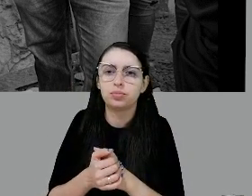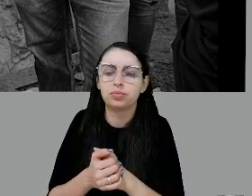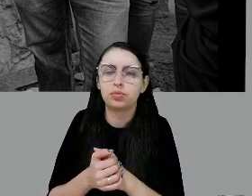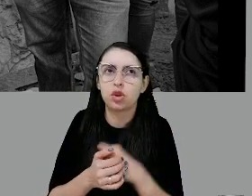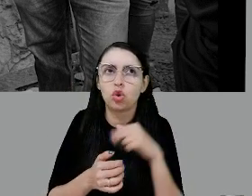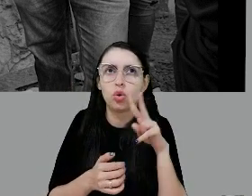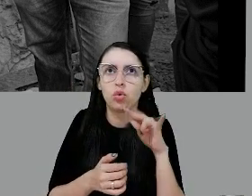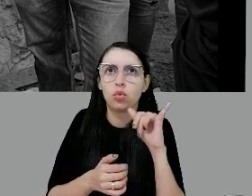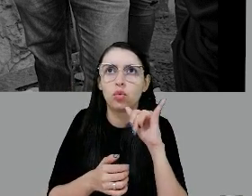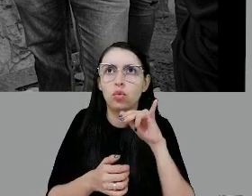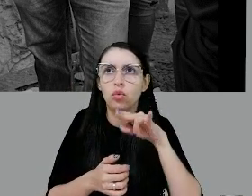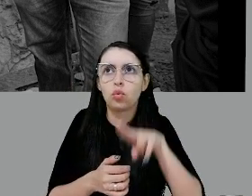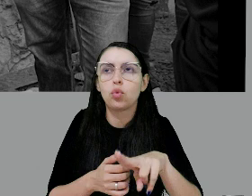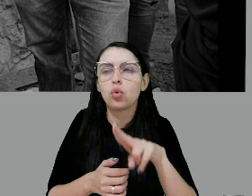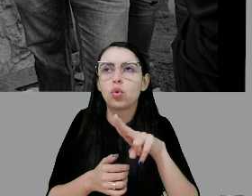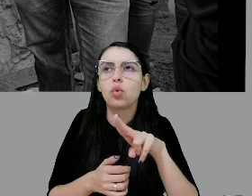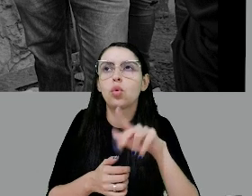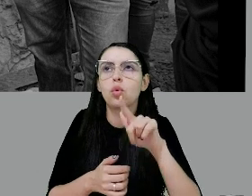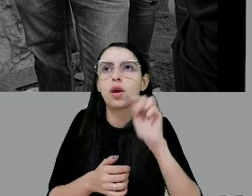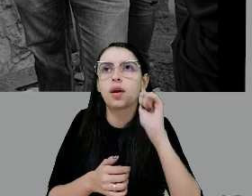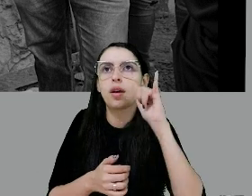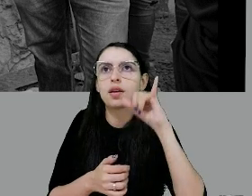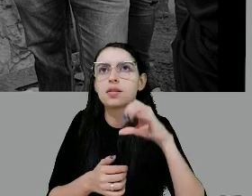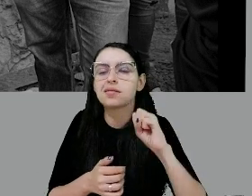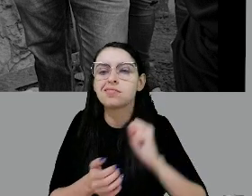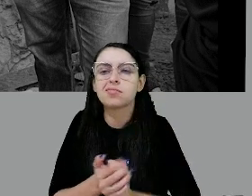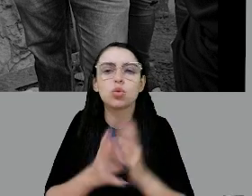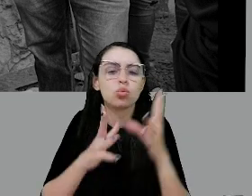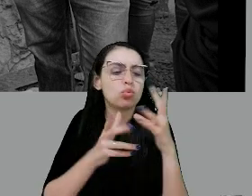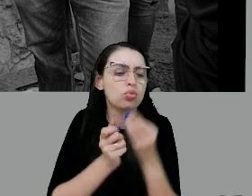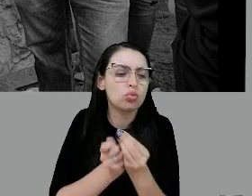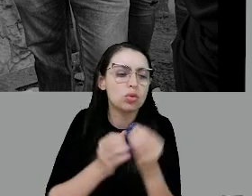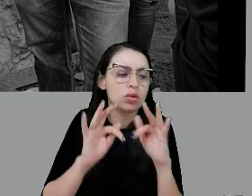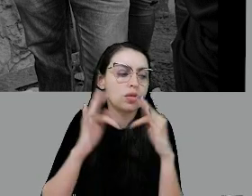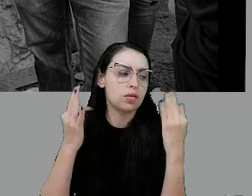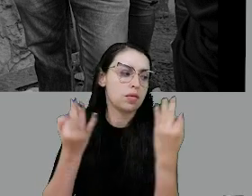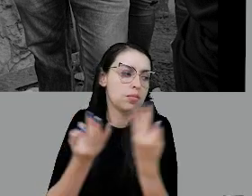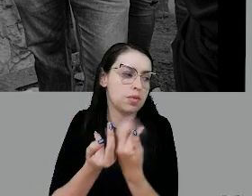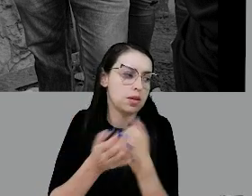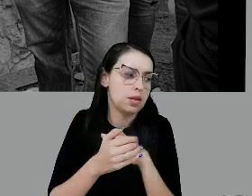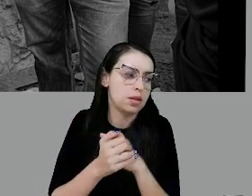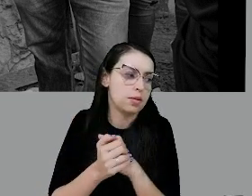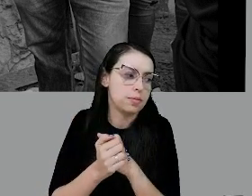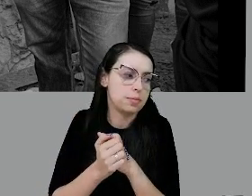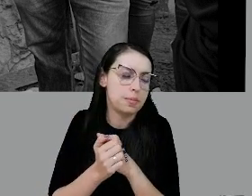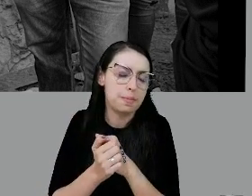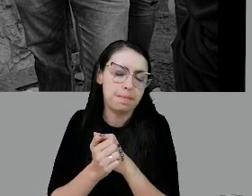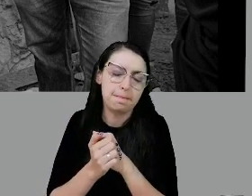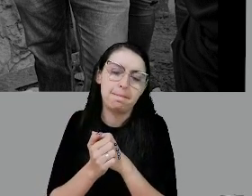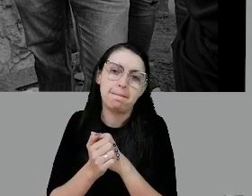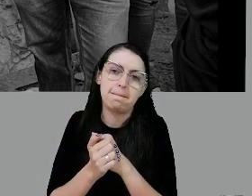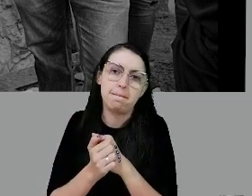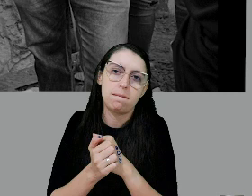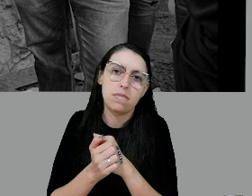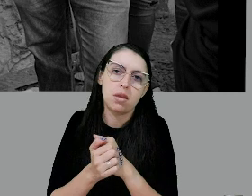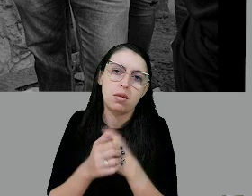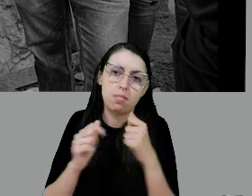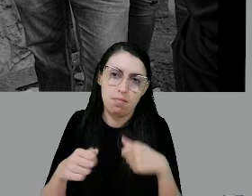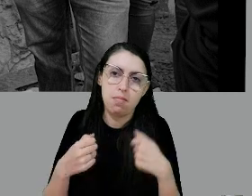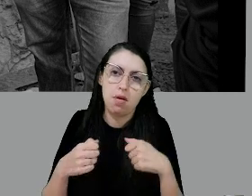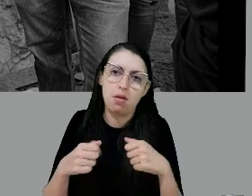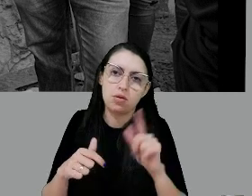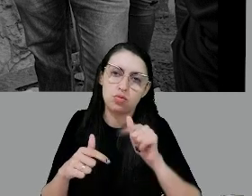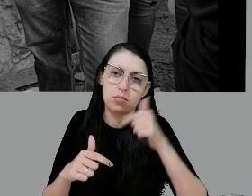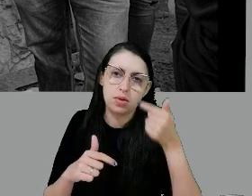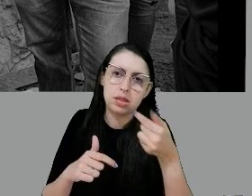fugaz. Entendeu? Então, vocês têm, nessa foto, você tem todo um arco familiar, né? E se a gente